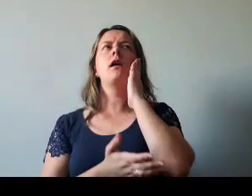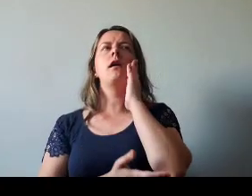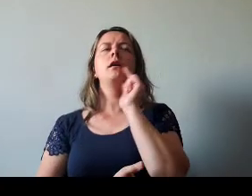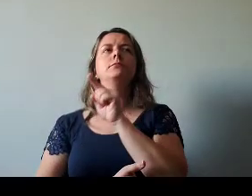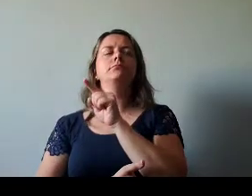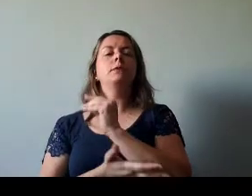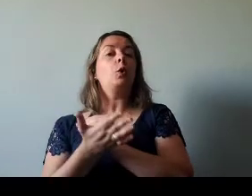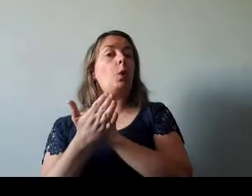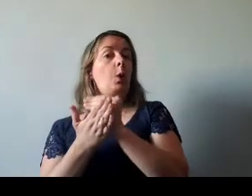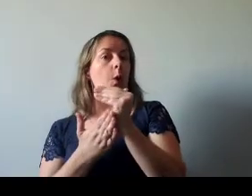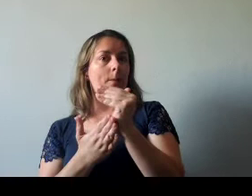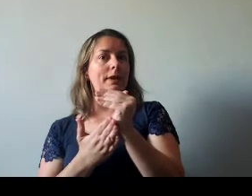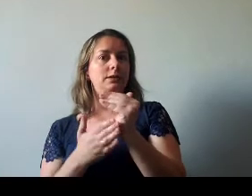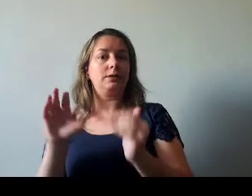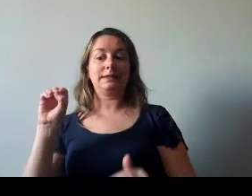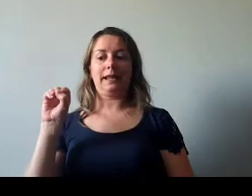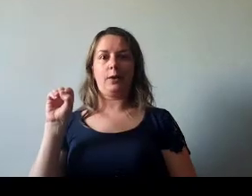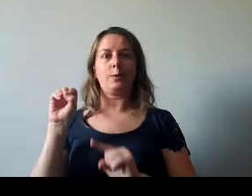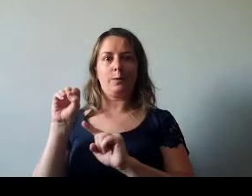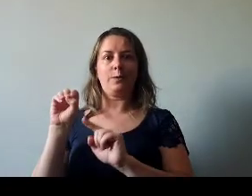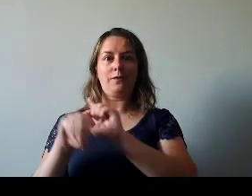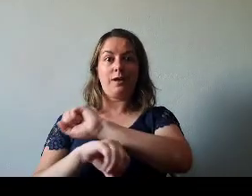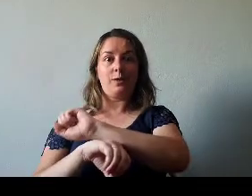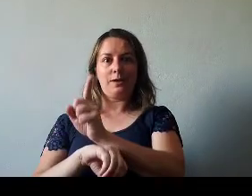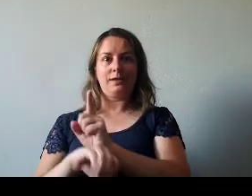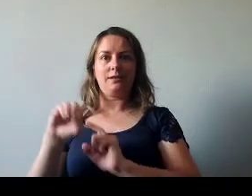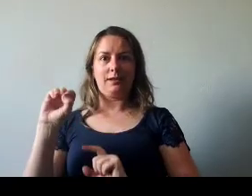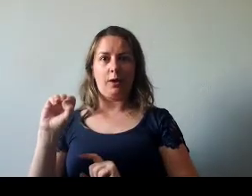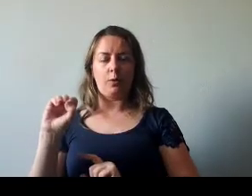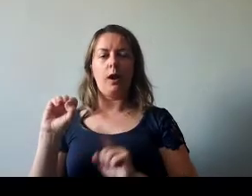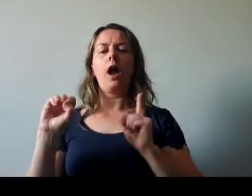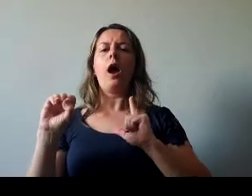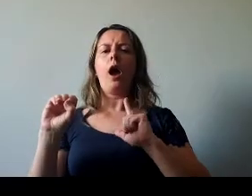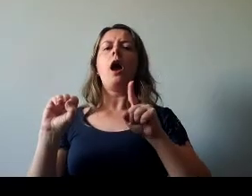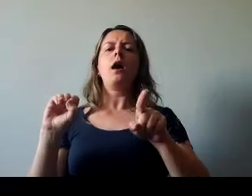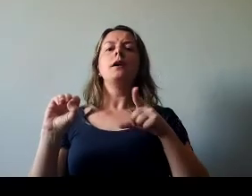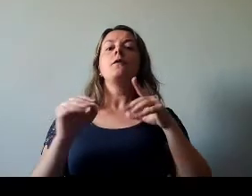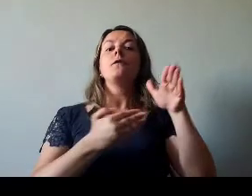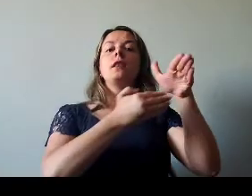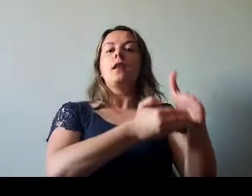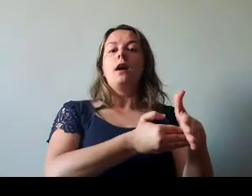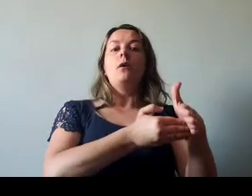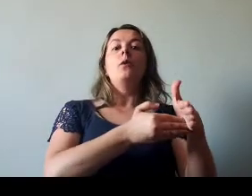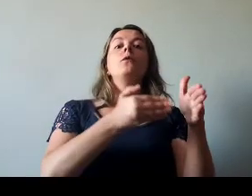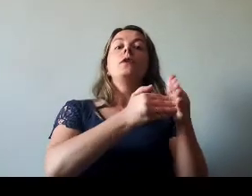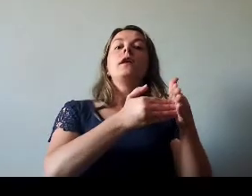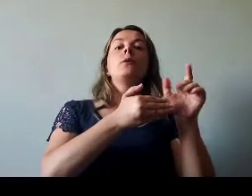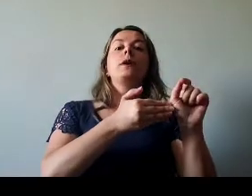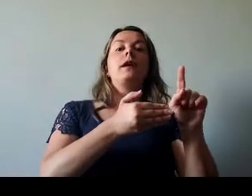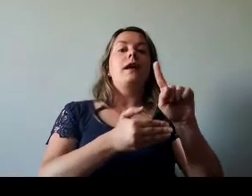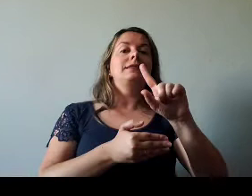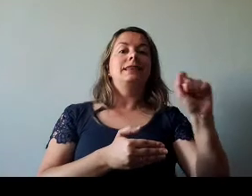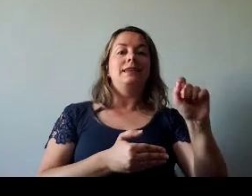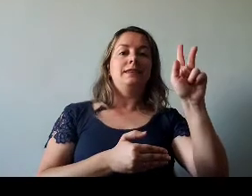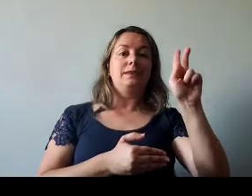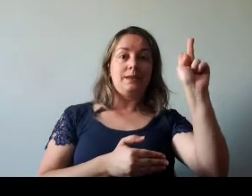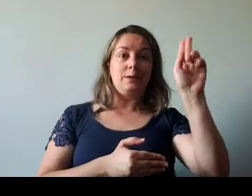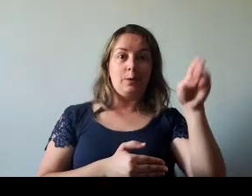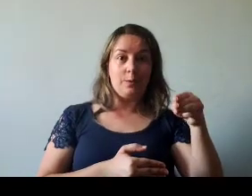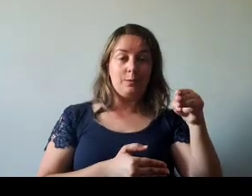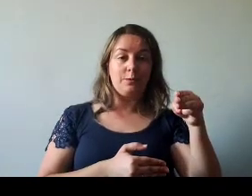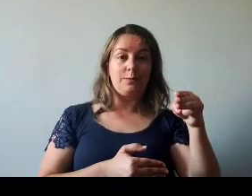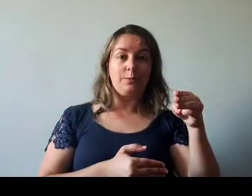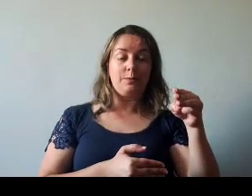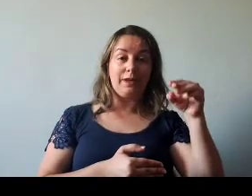gente sabe que a velocidade final é 100 km por hora, mas aí nós vamos jogar para metros por segundo, para trabalhar com unidade de sistema